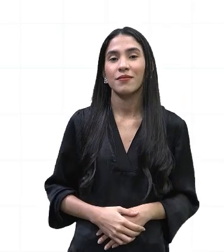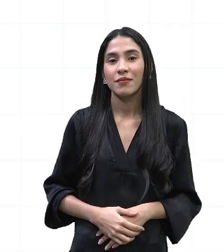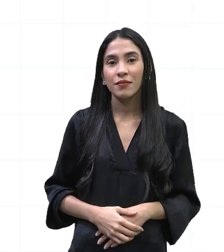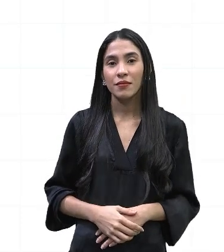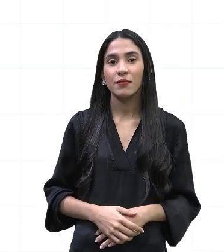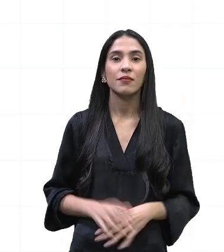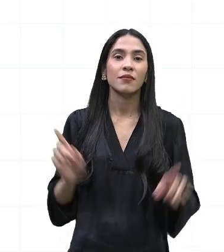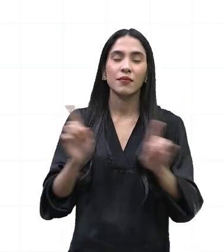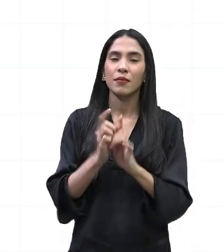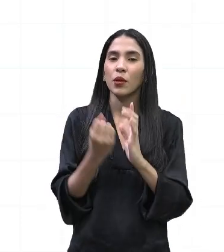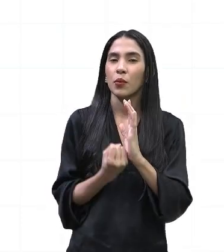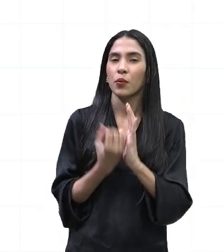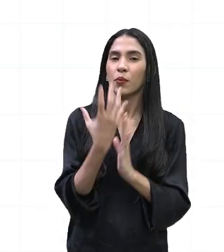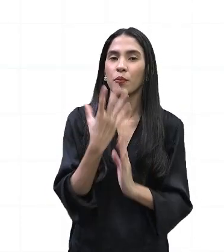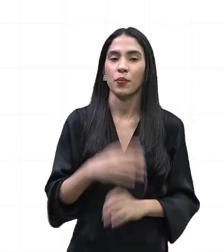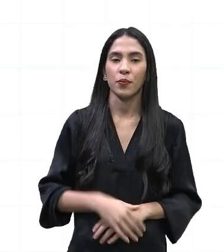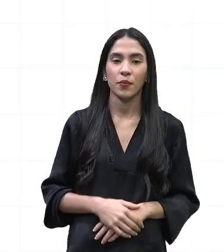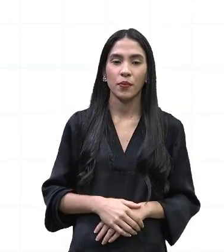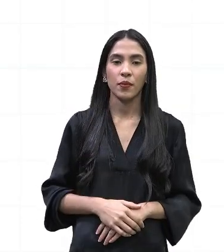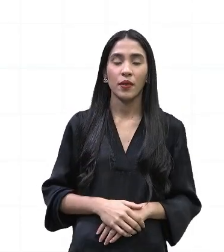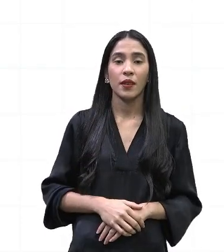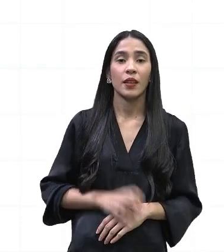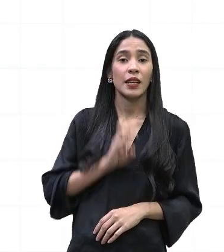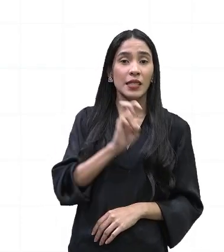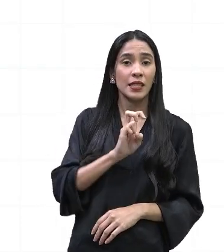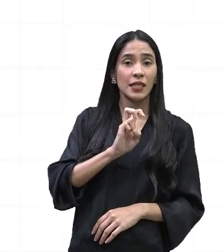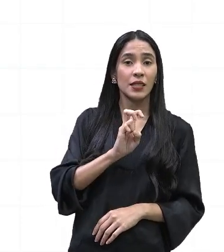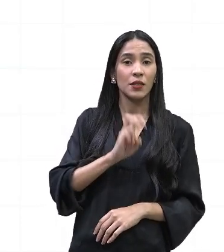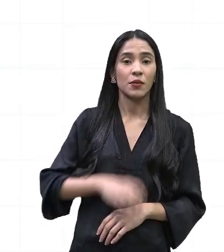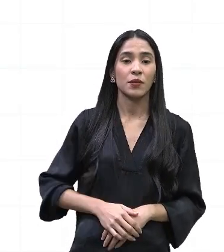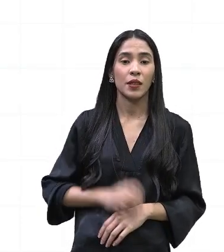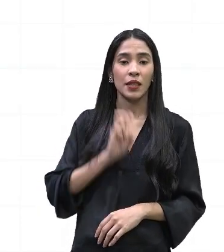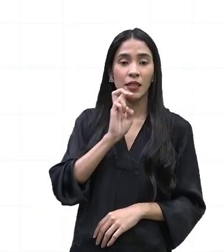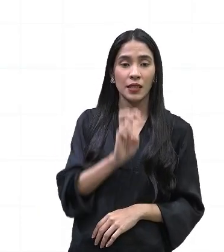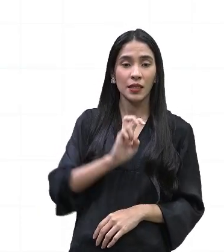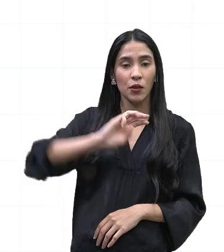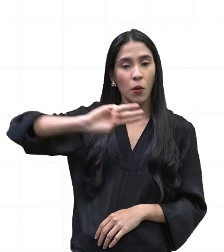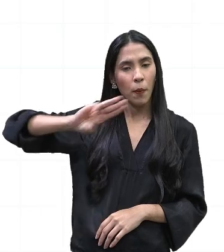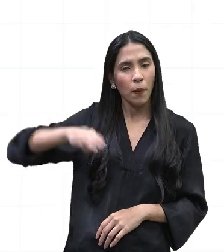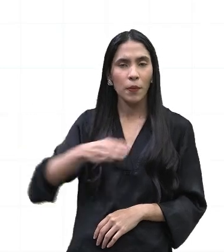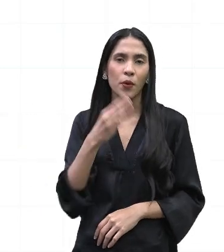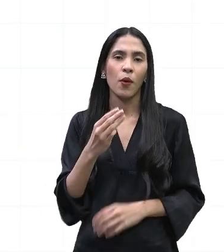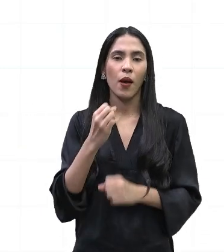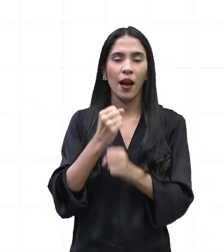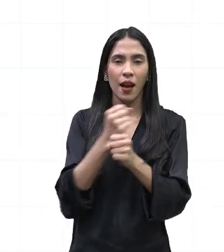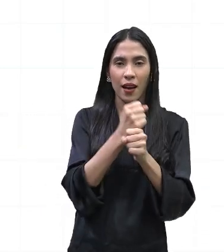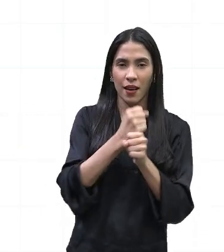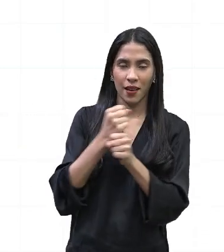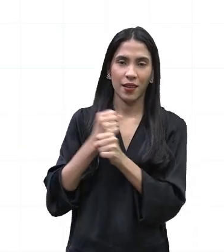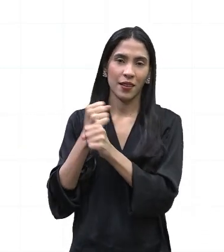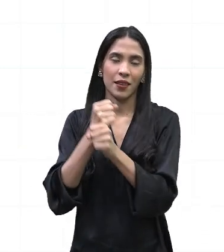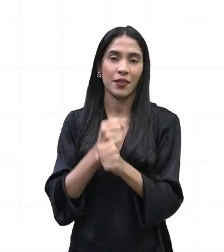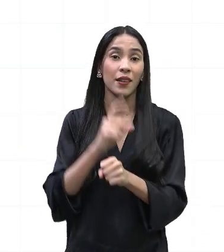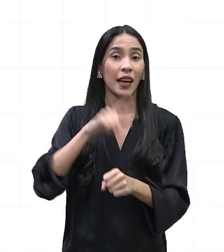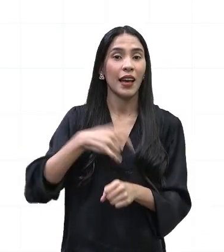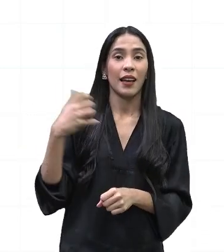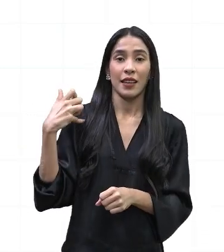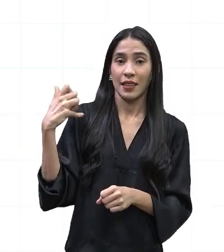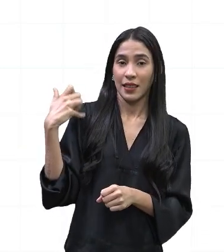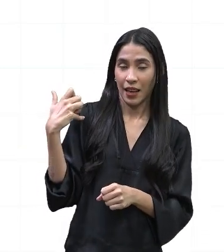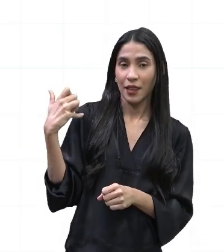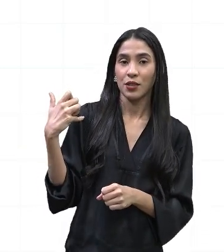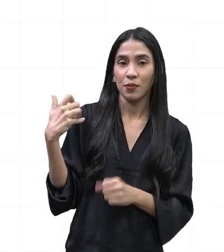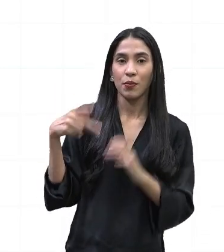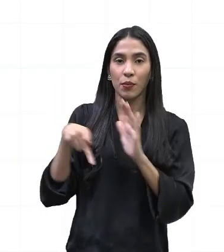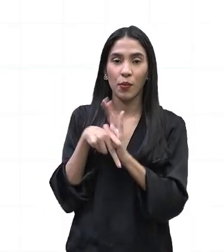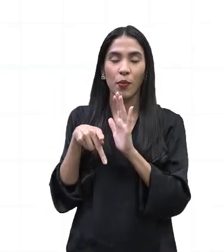e ele se formou há 5 mil milhões de anos, Essa é a idade, a previsão